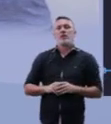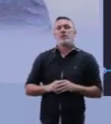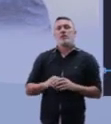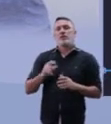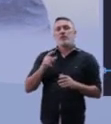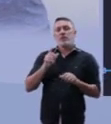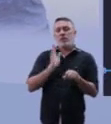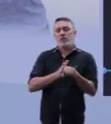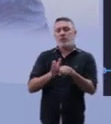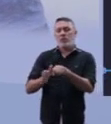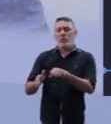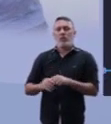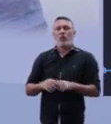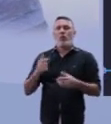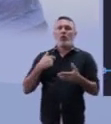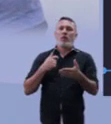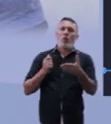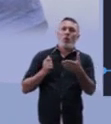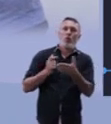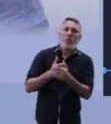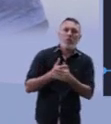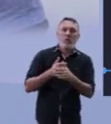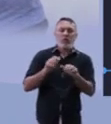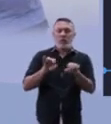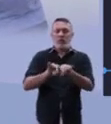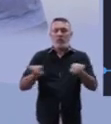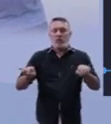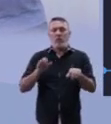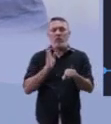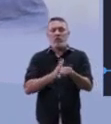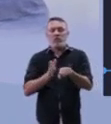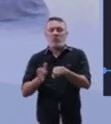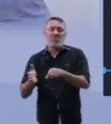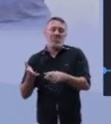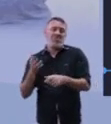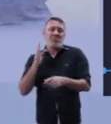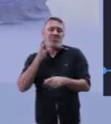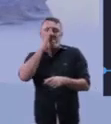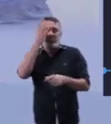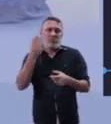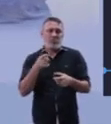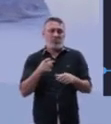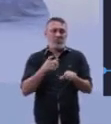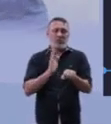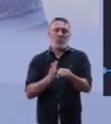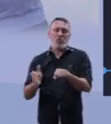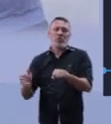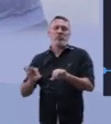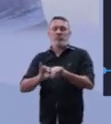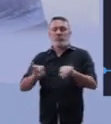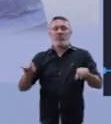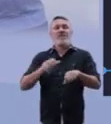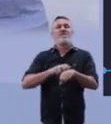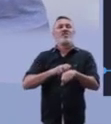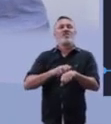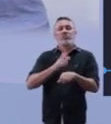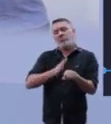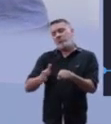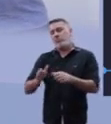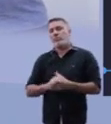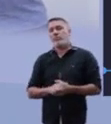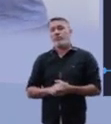Pesquisem lá, cebolinha, comprar cebolinhas. Sei lá, veio na minha cabeça agora. Comprar